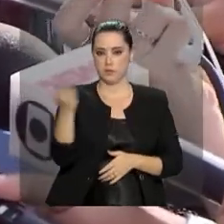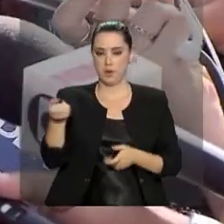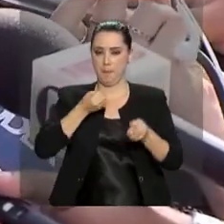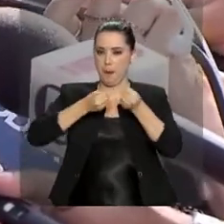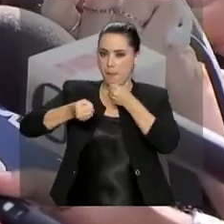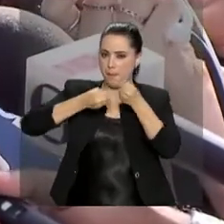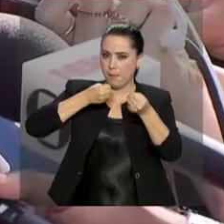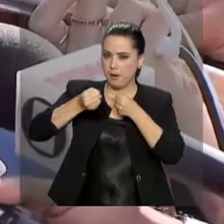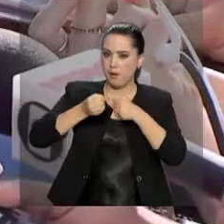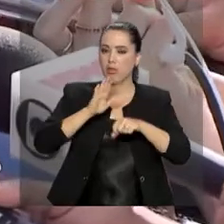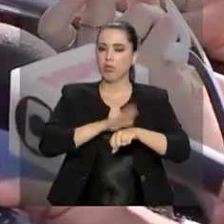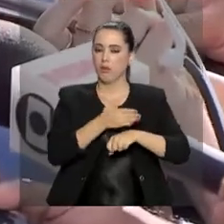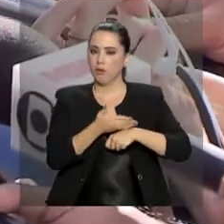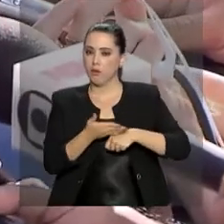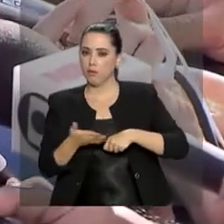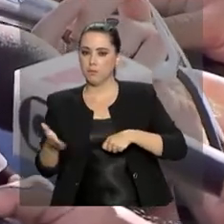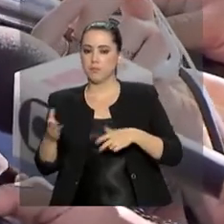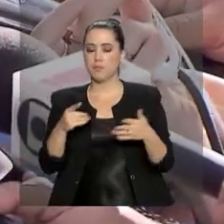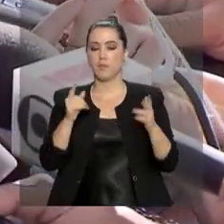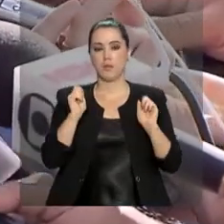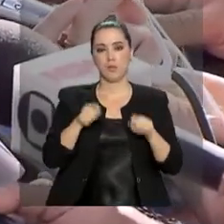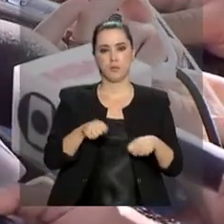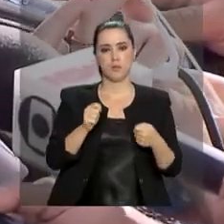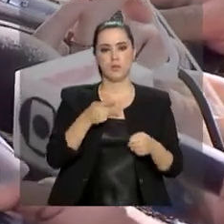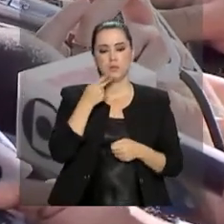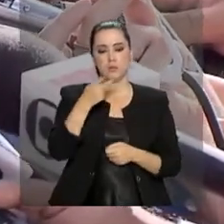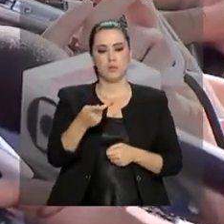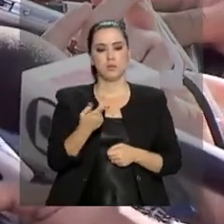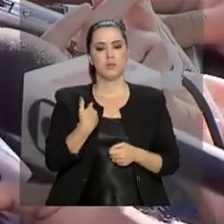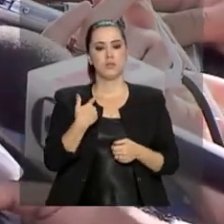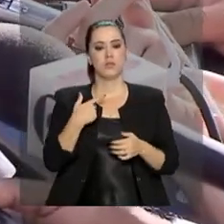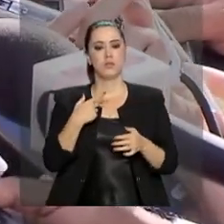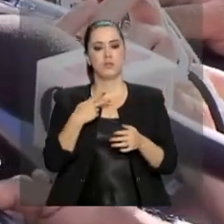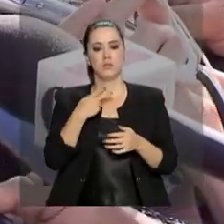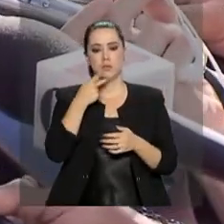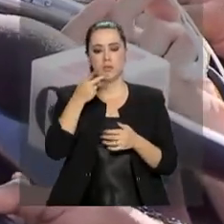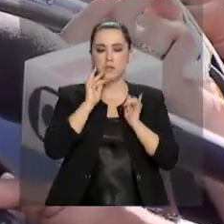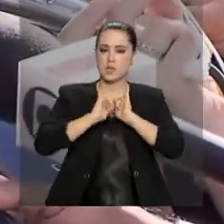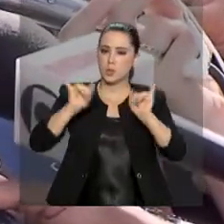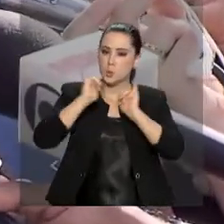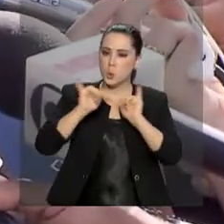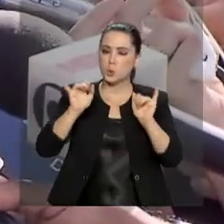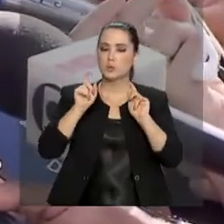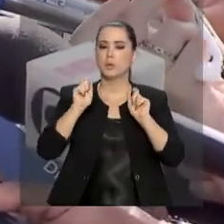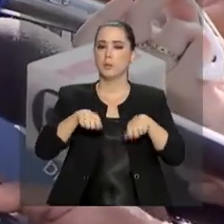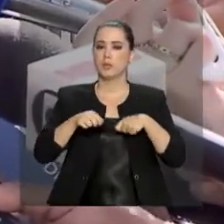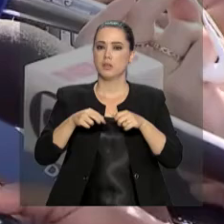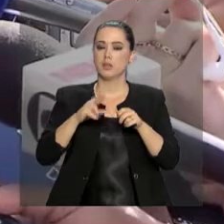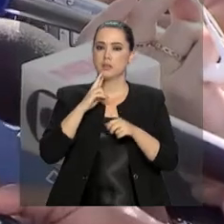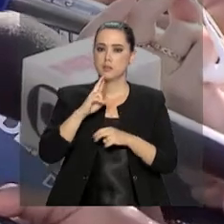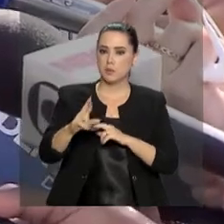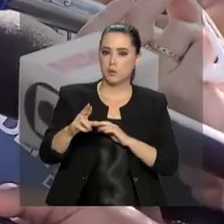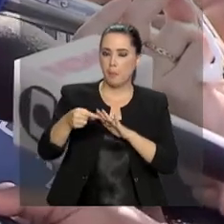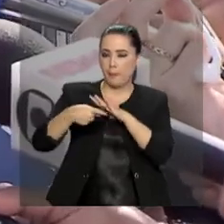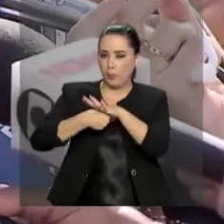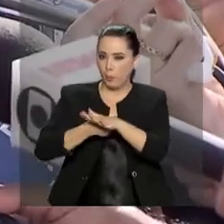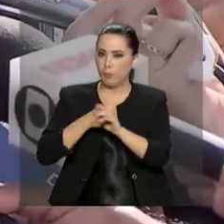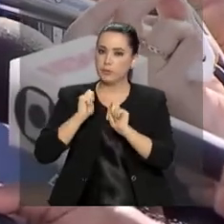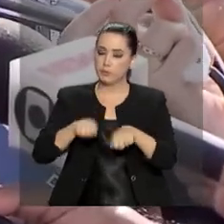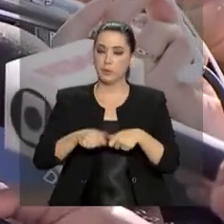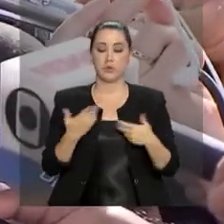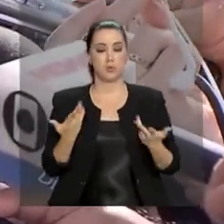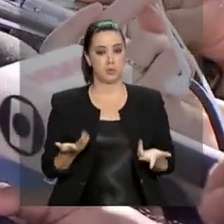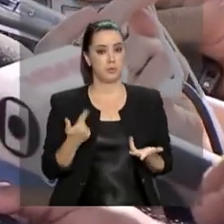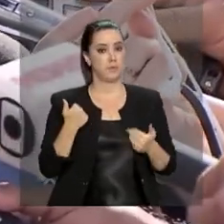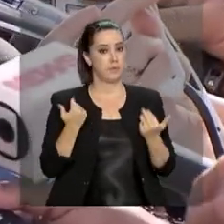imprensa terá um momento com ele onde ele vai fazer alguns anúncios vai poder responder a alguns questionamentos